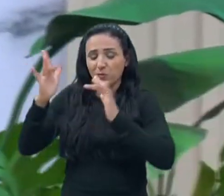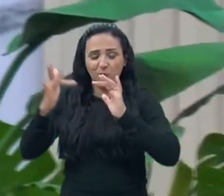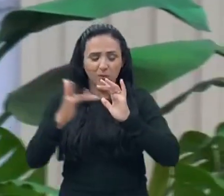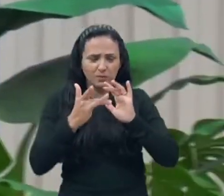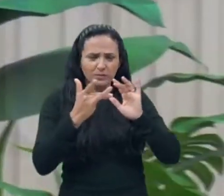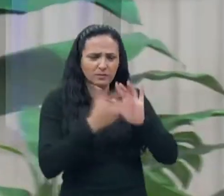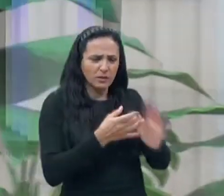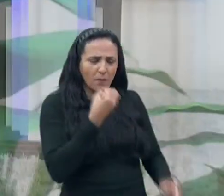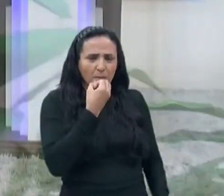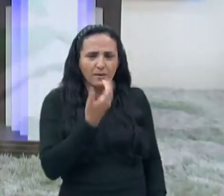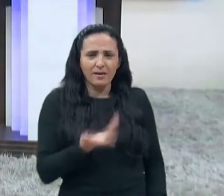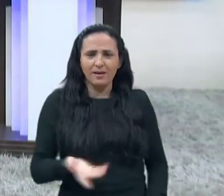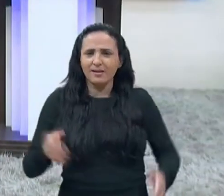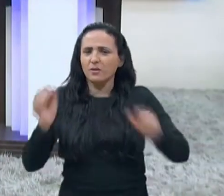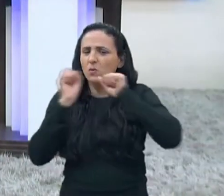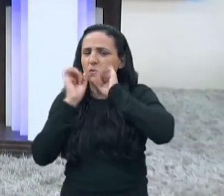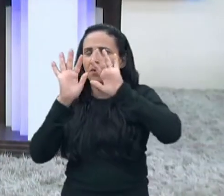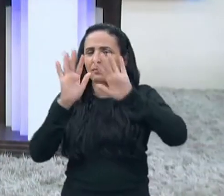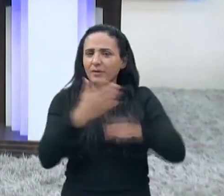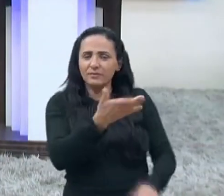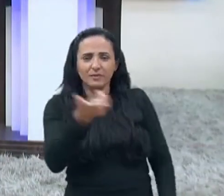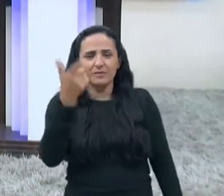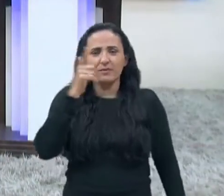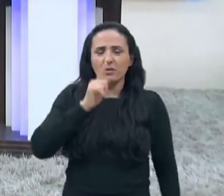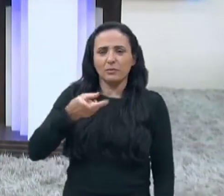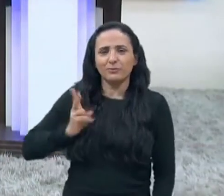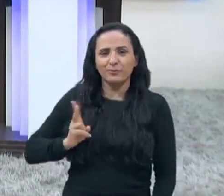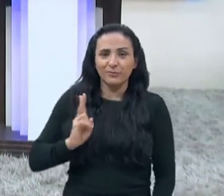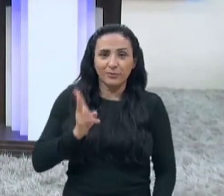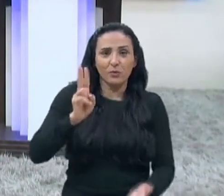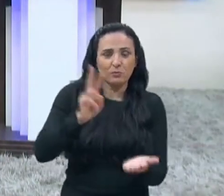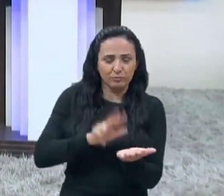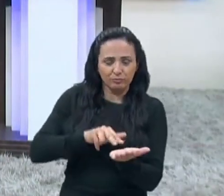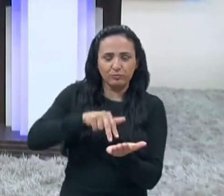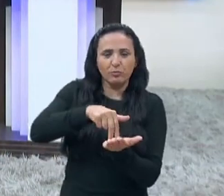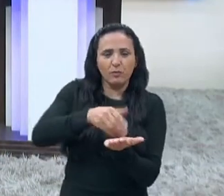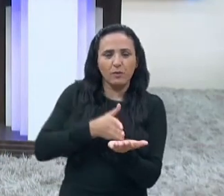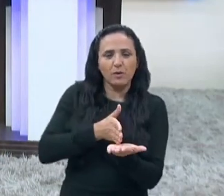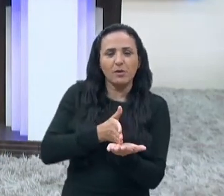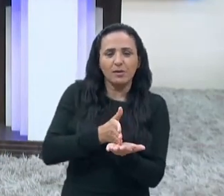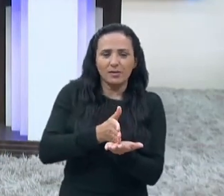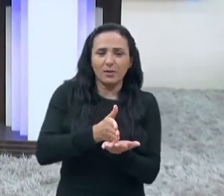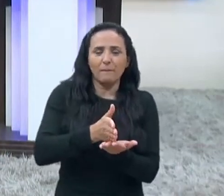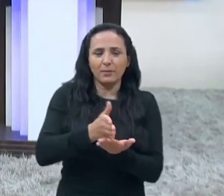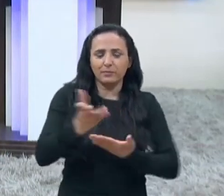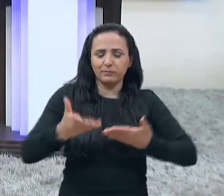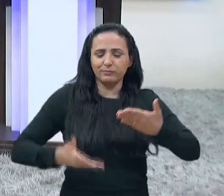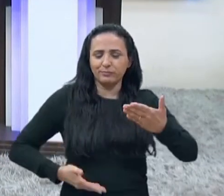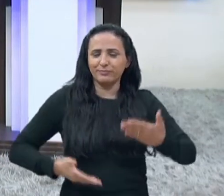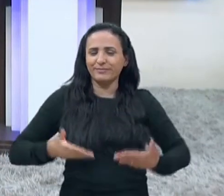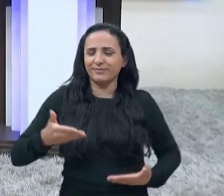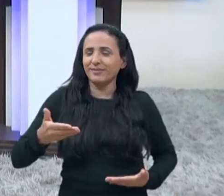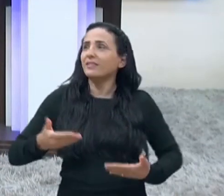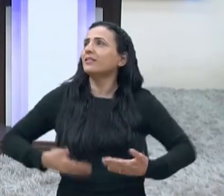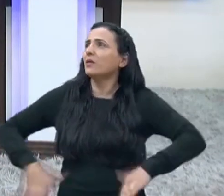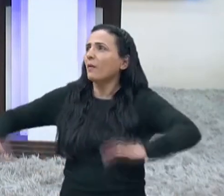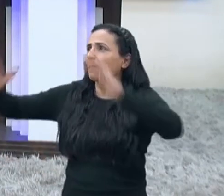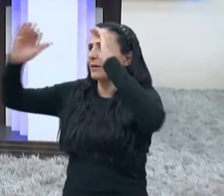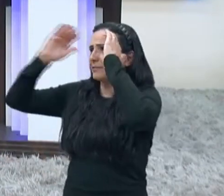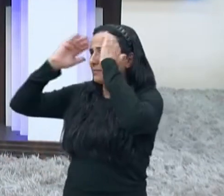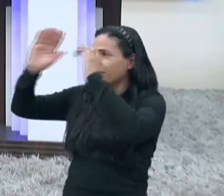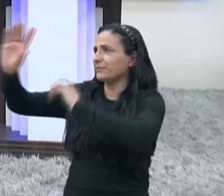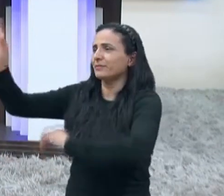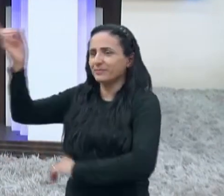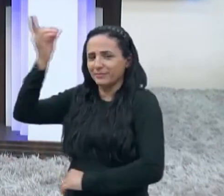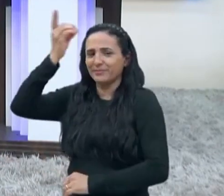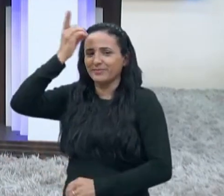Contaram que ele te deu neste mundo de bom. Permaneça, exercendo usando pra ele um precioso dom.